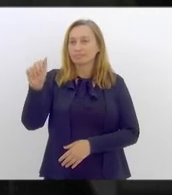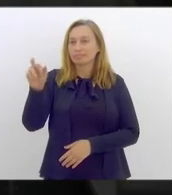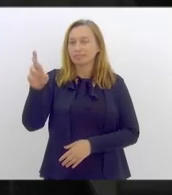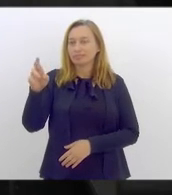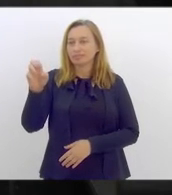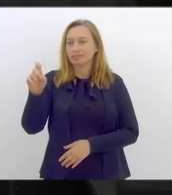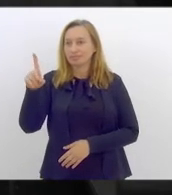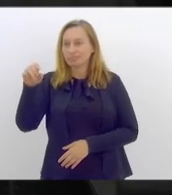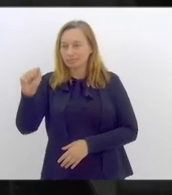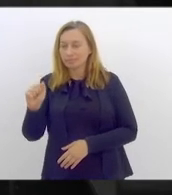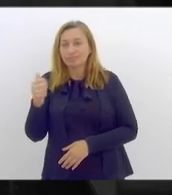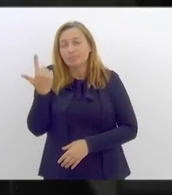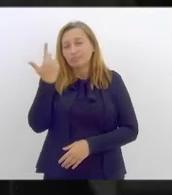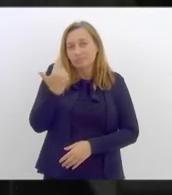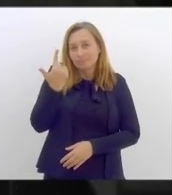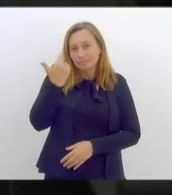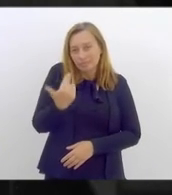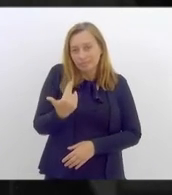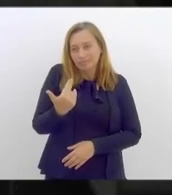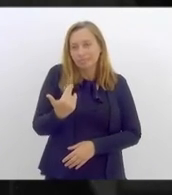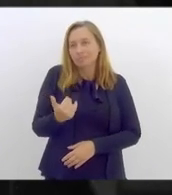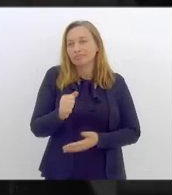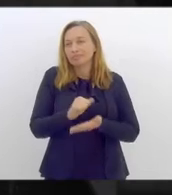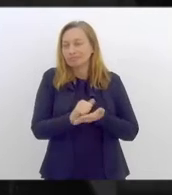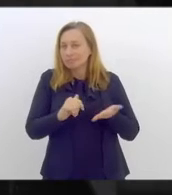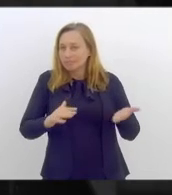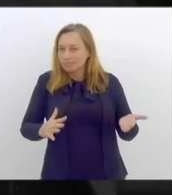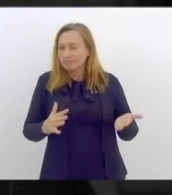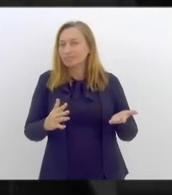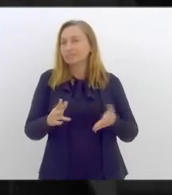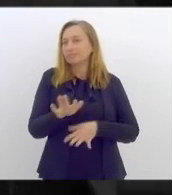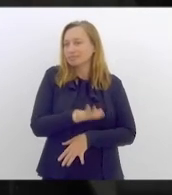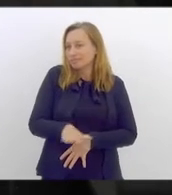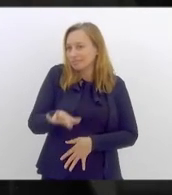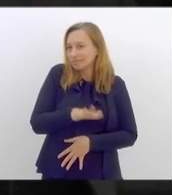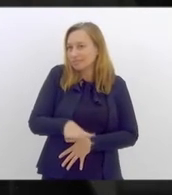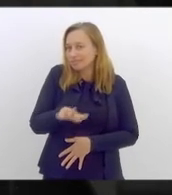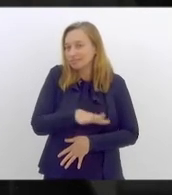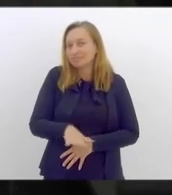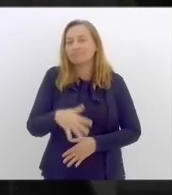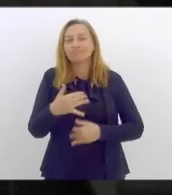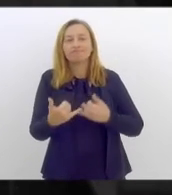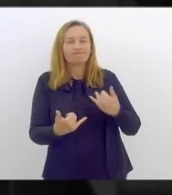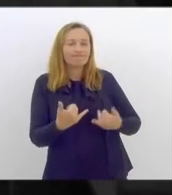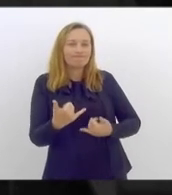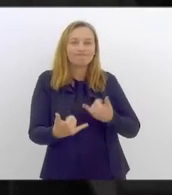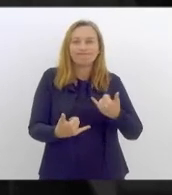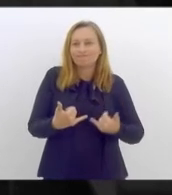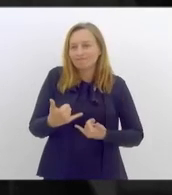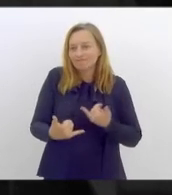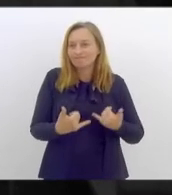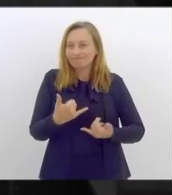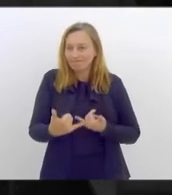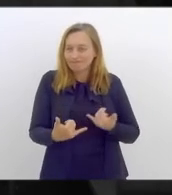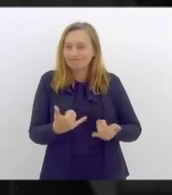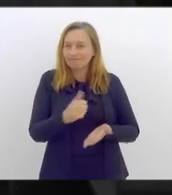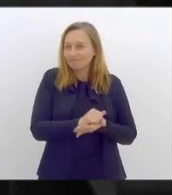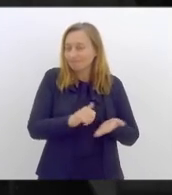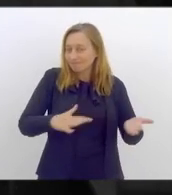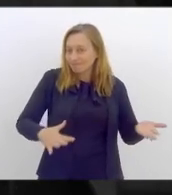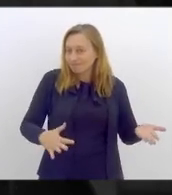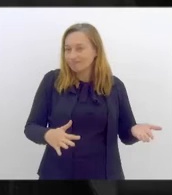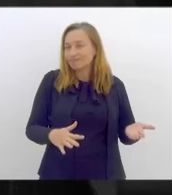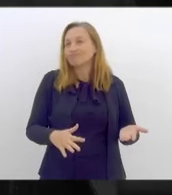promovidas atividades enfim em que as crianças brincam fazem atividades